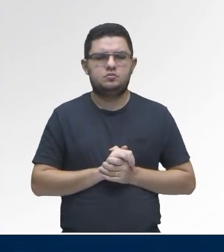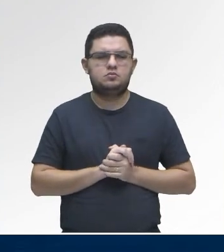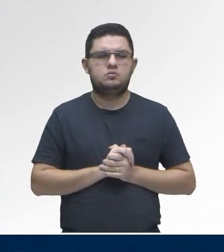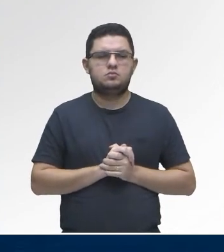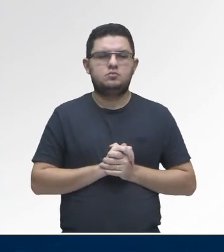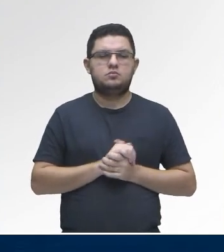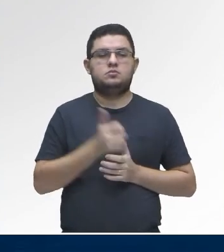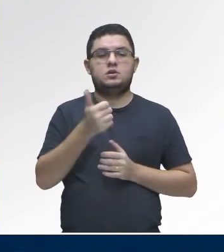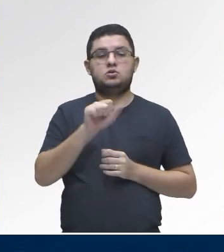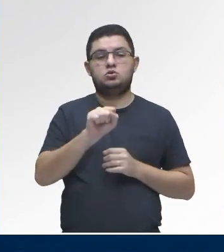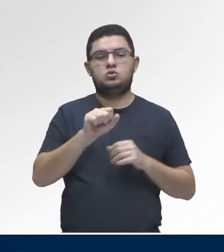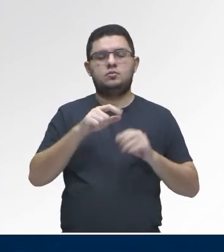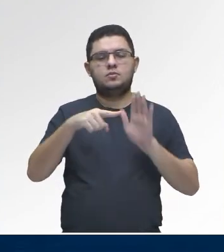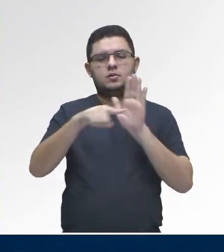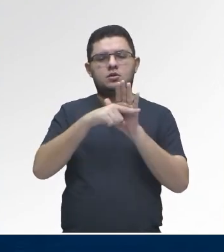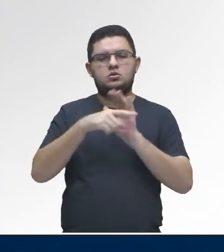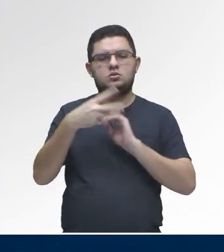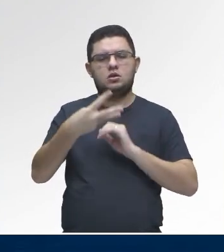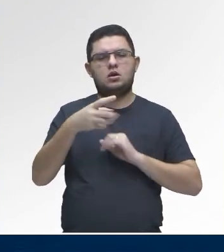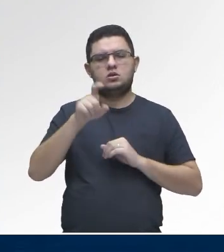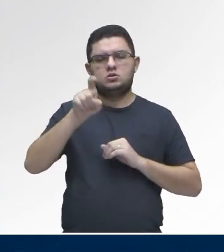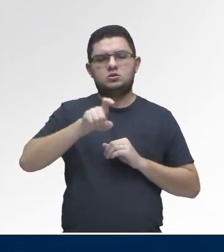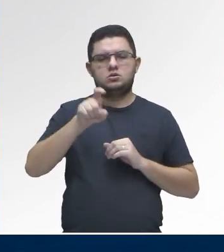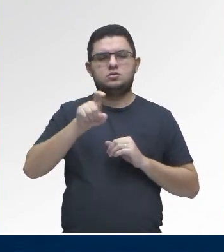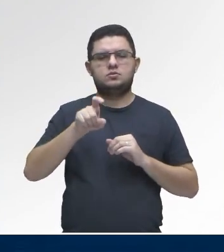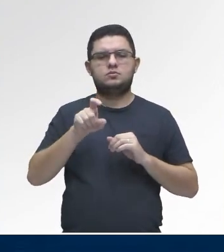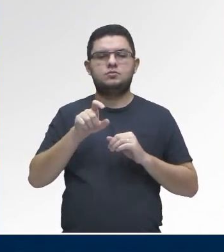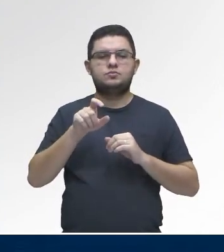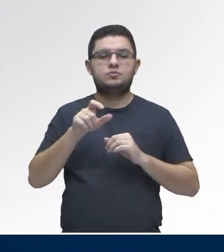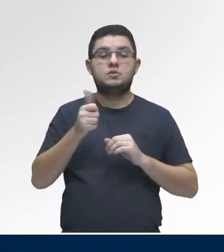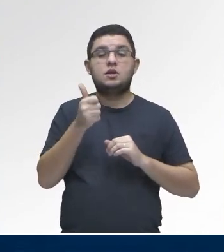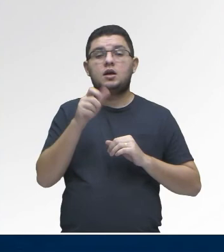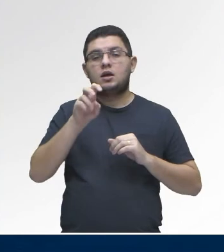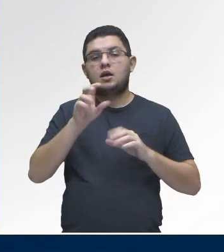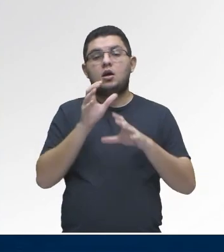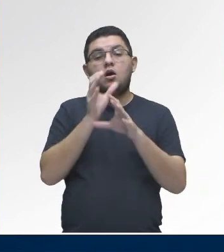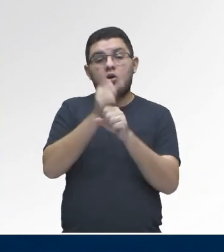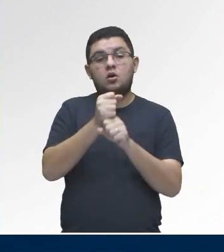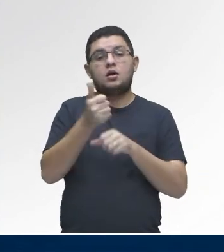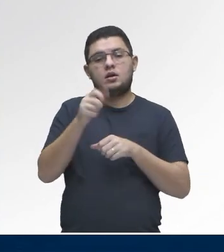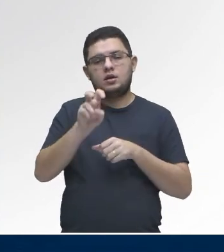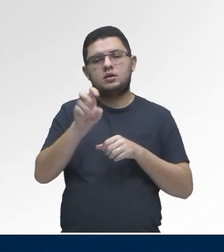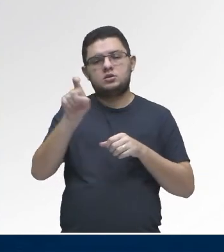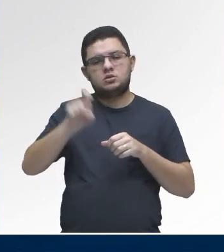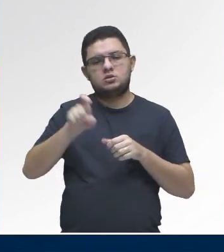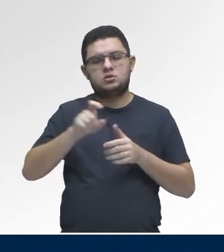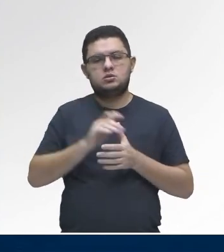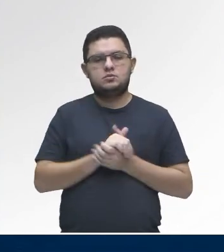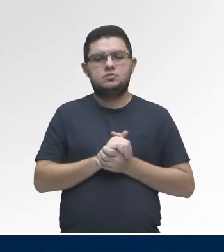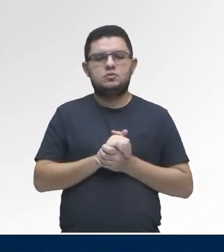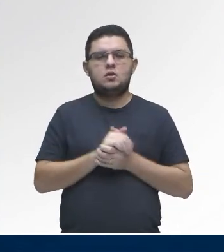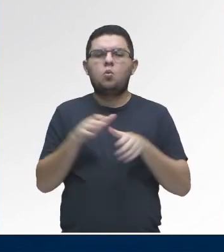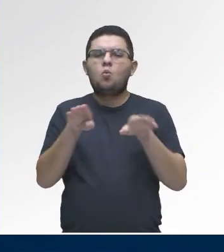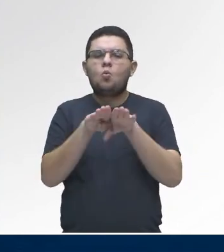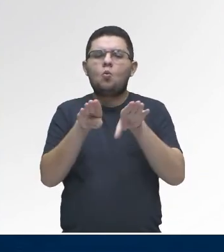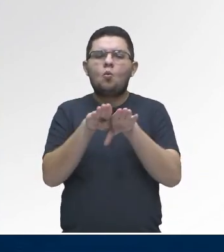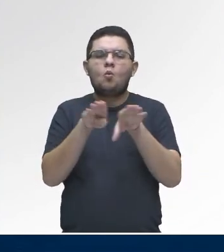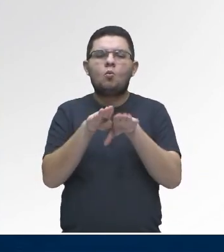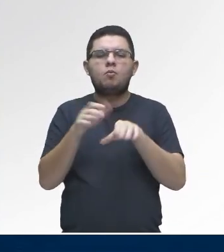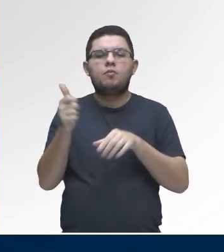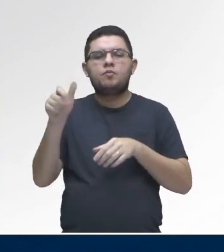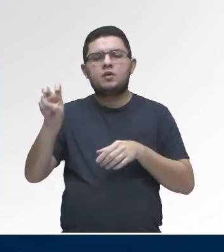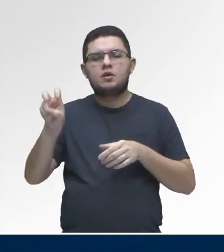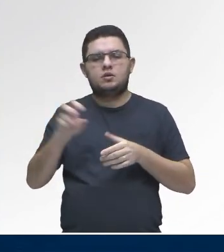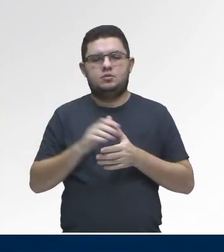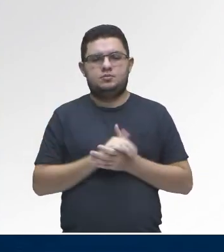18 menos 3 vai dar 15x, que é igual ao próprio 15. Então, a gente